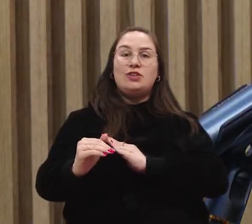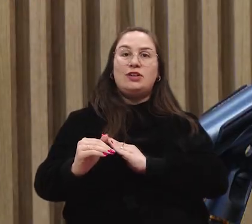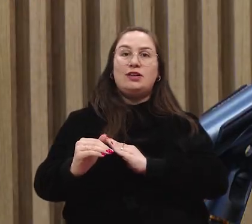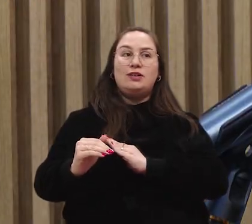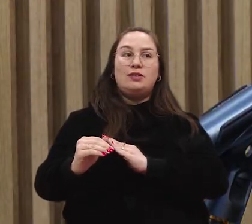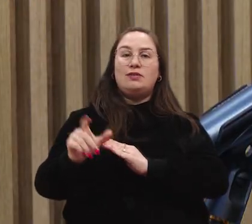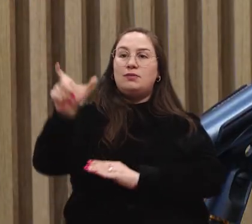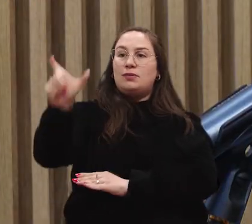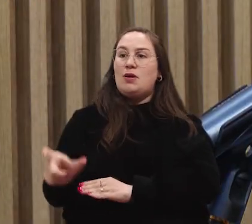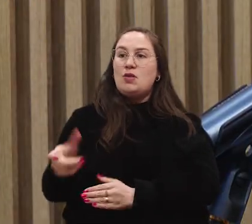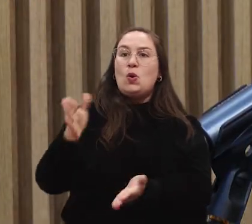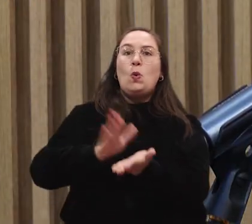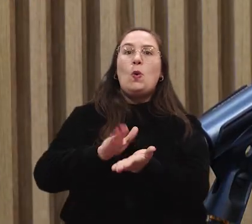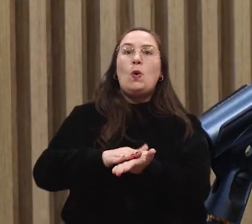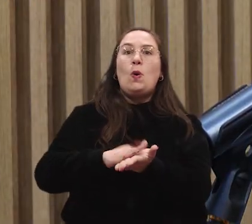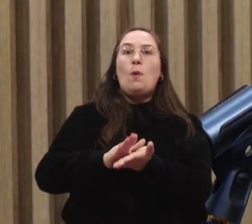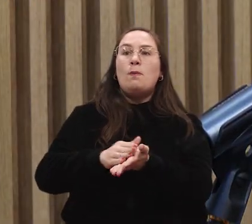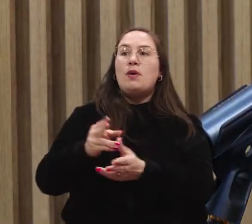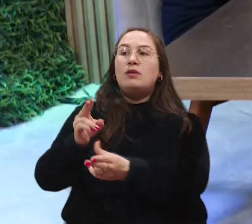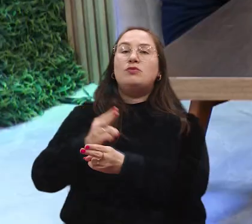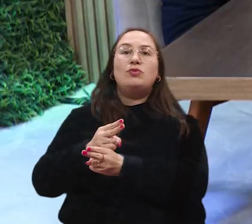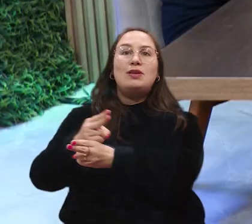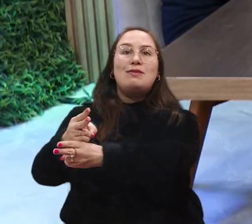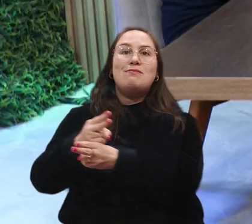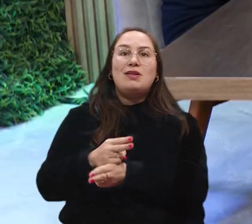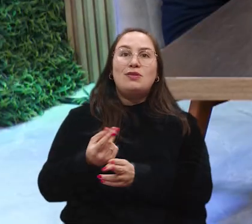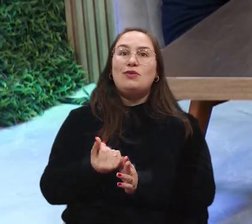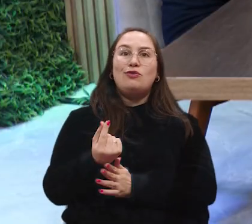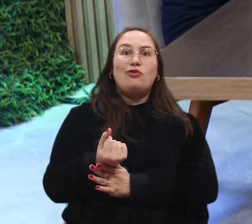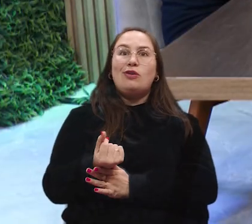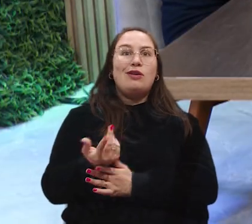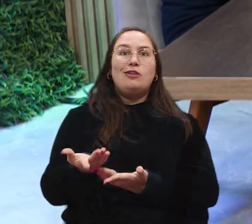agiota cobrando. Cada vez mais difícil. Suicídio.